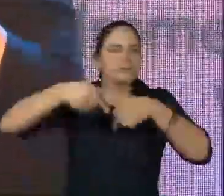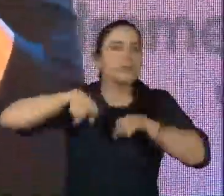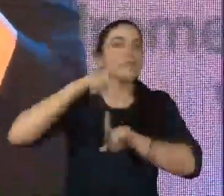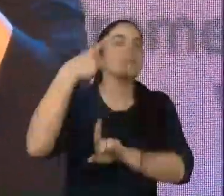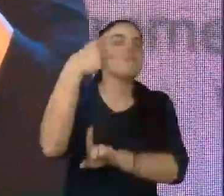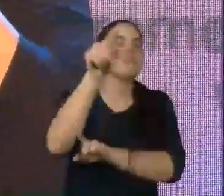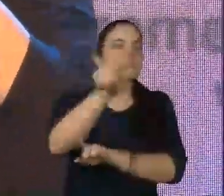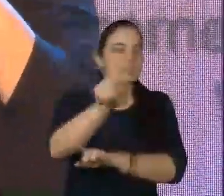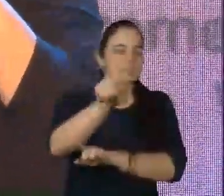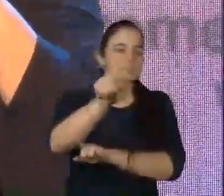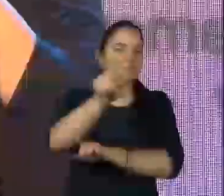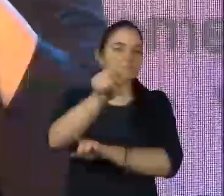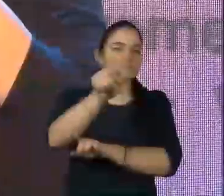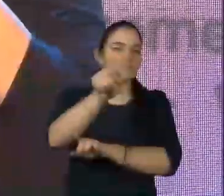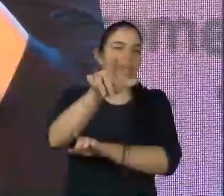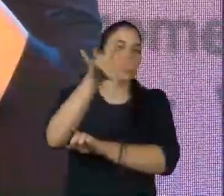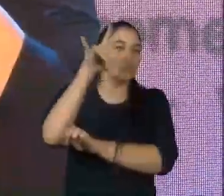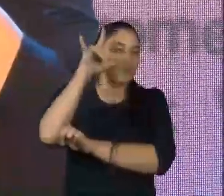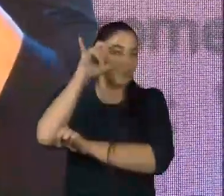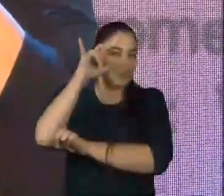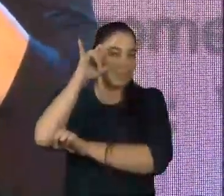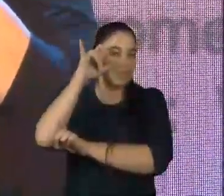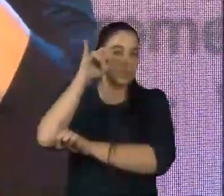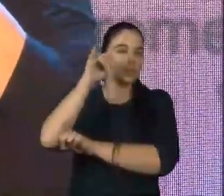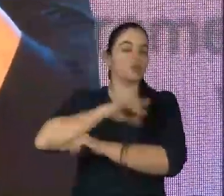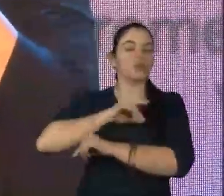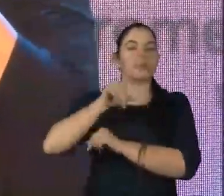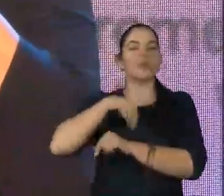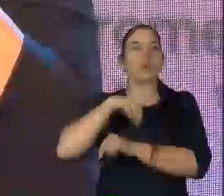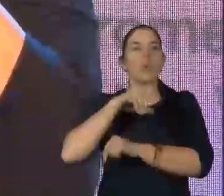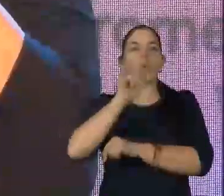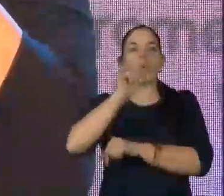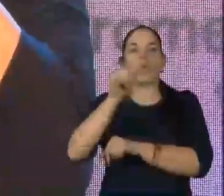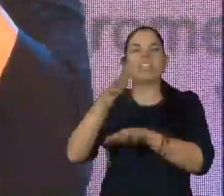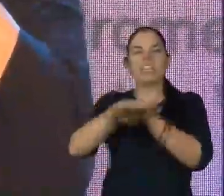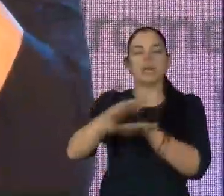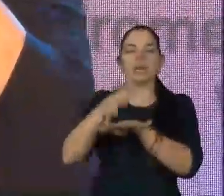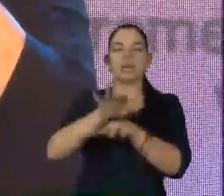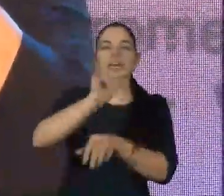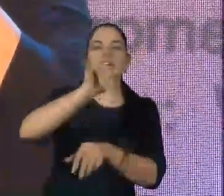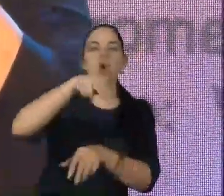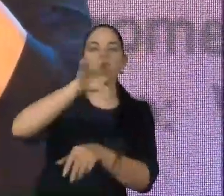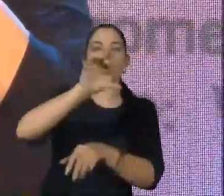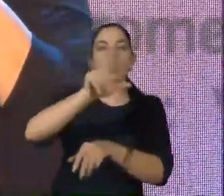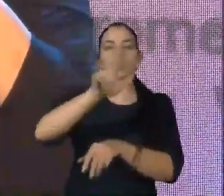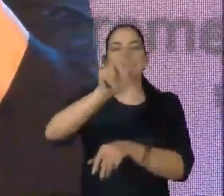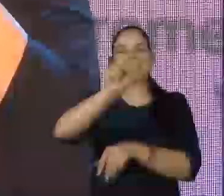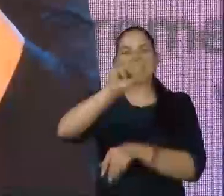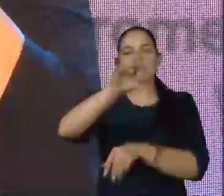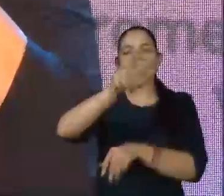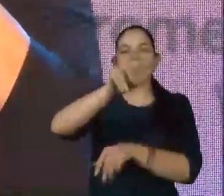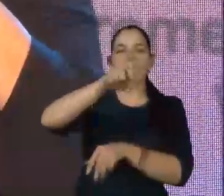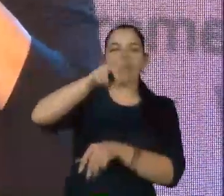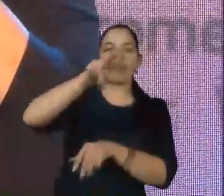vocês. Lá no Insta do Inclusivamente, @inclusivamente, tem o último post. Eu postei ele vindo